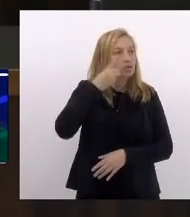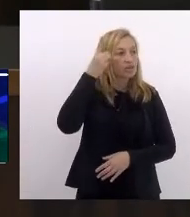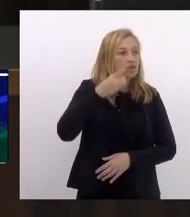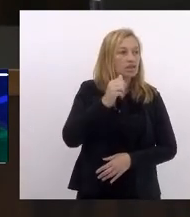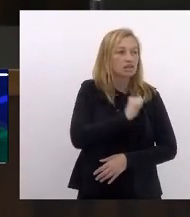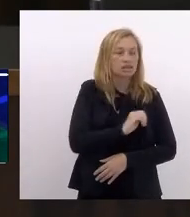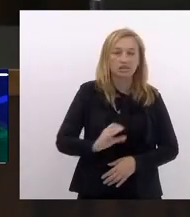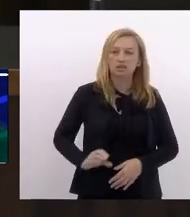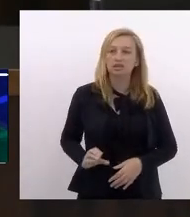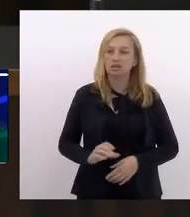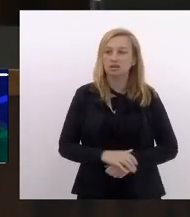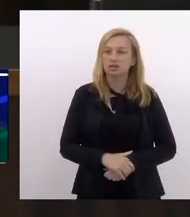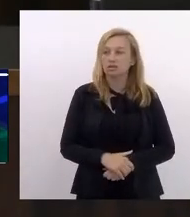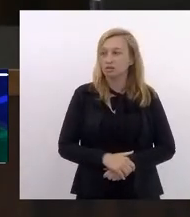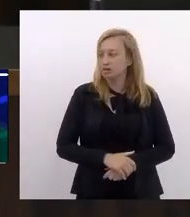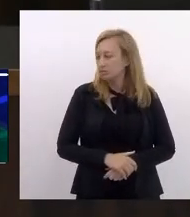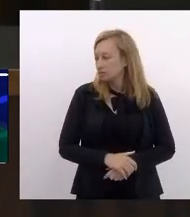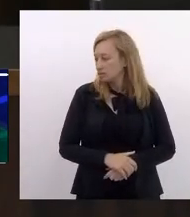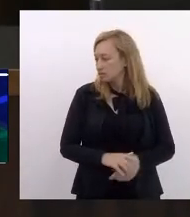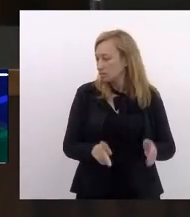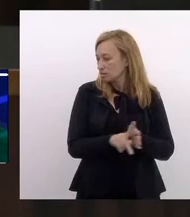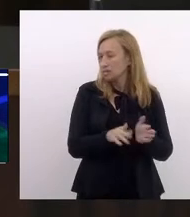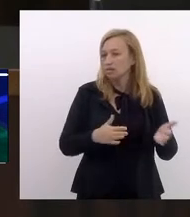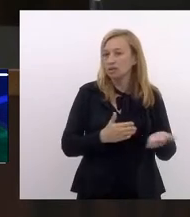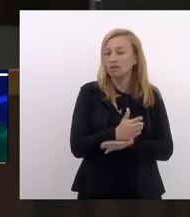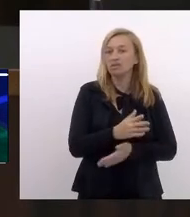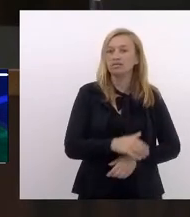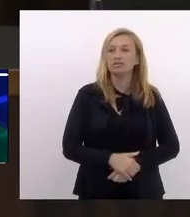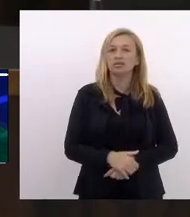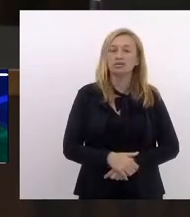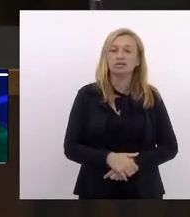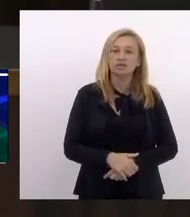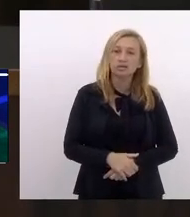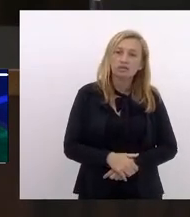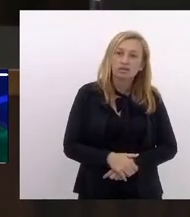André Siciliano. Senhores que aprovam, permaneçam como estão. Aprovado.